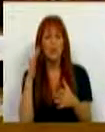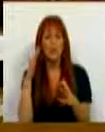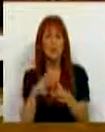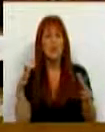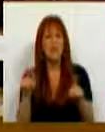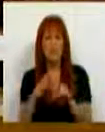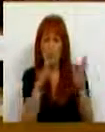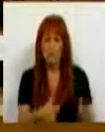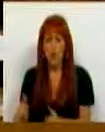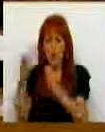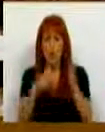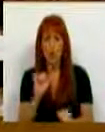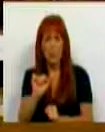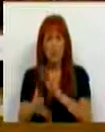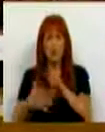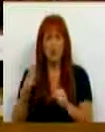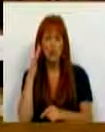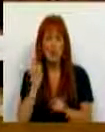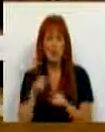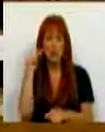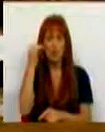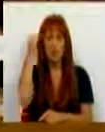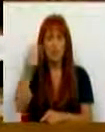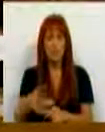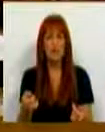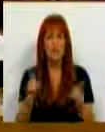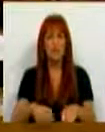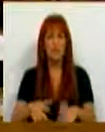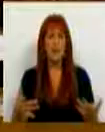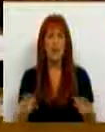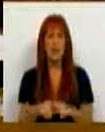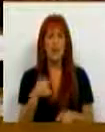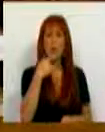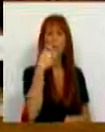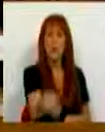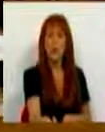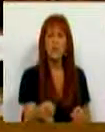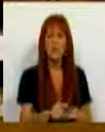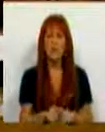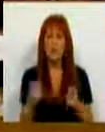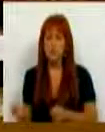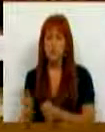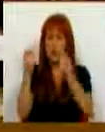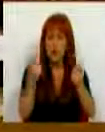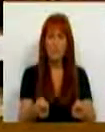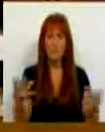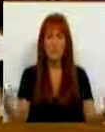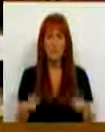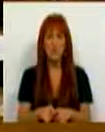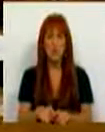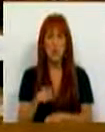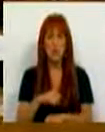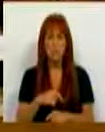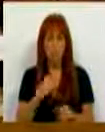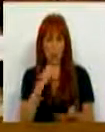de crescimento da produção industrial, quer os números do turismo, quer também, devo-lhes dizer, os investimentos, e